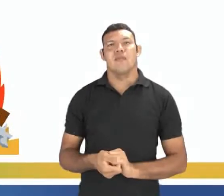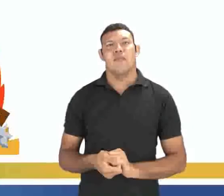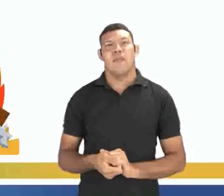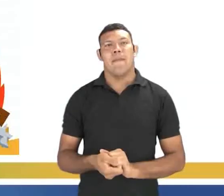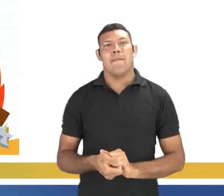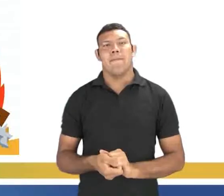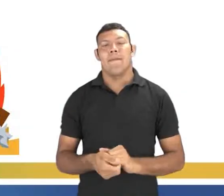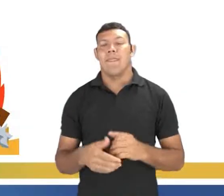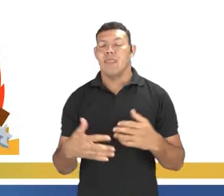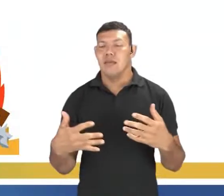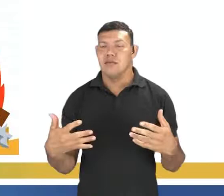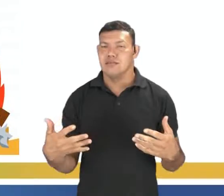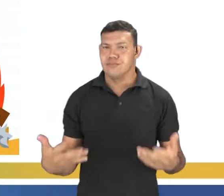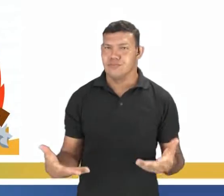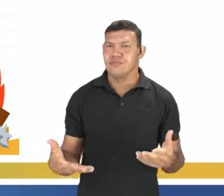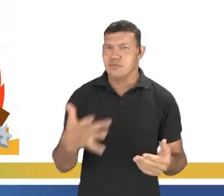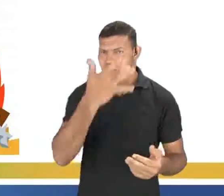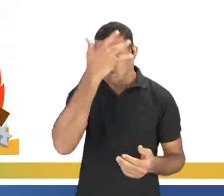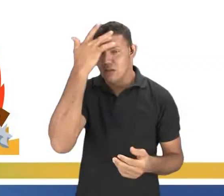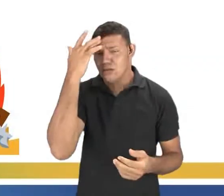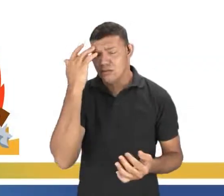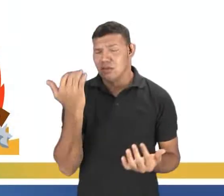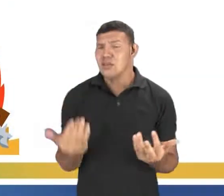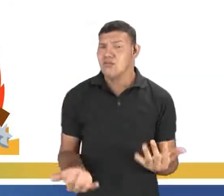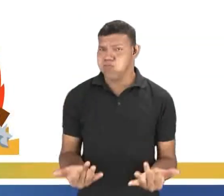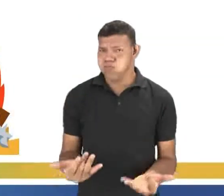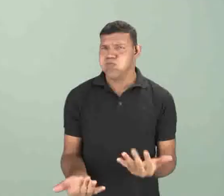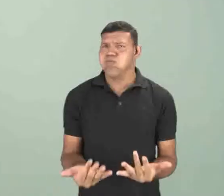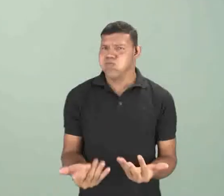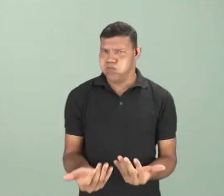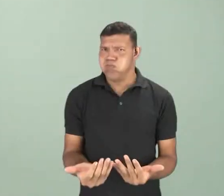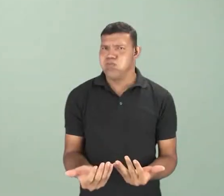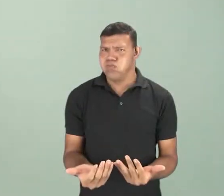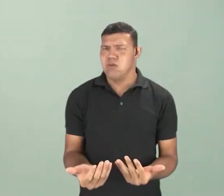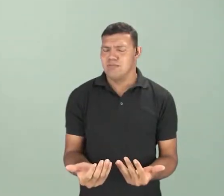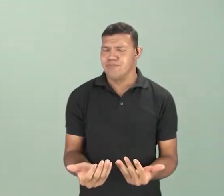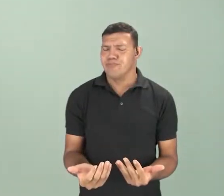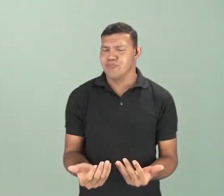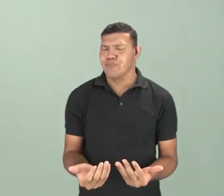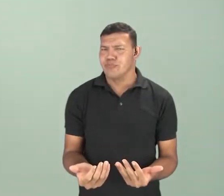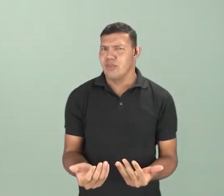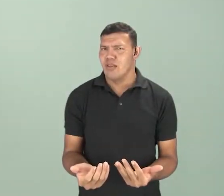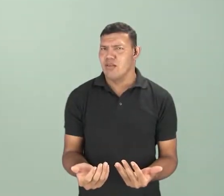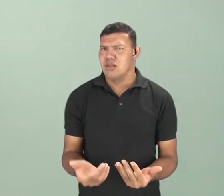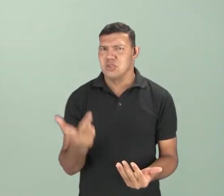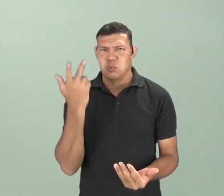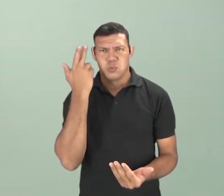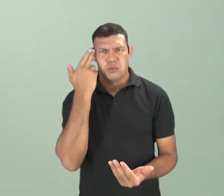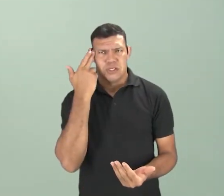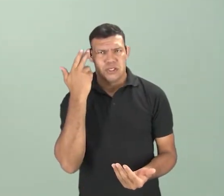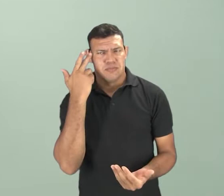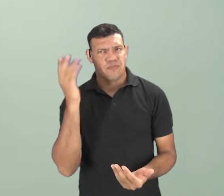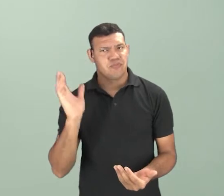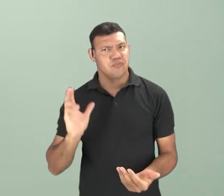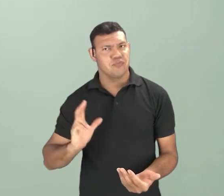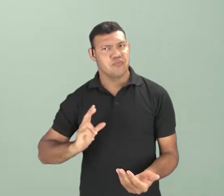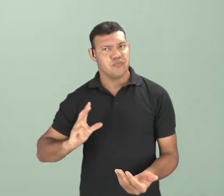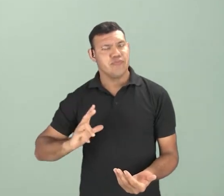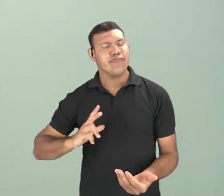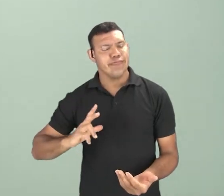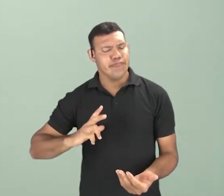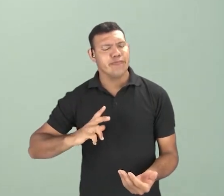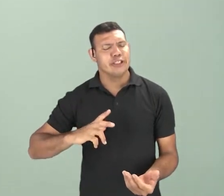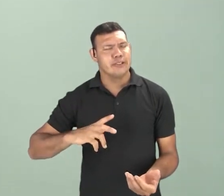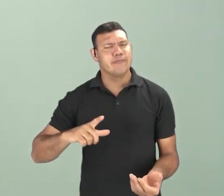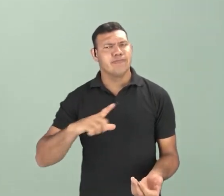Então, gente, a questão das queimadas, em particular, ela pode trazer alguns tipos